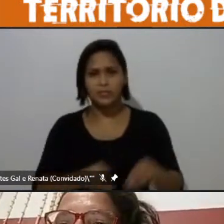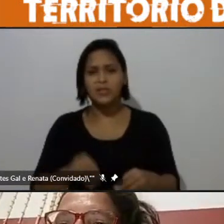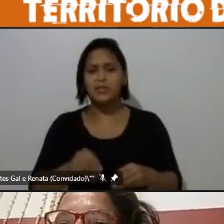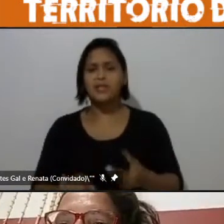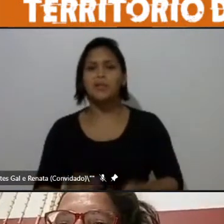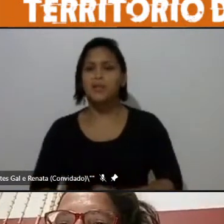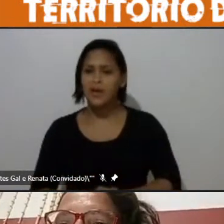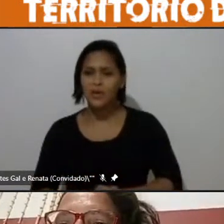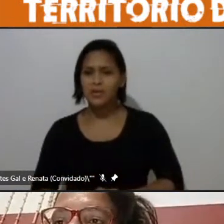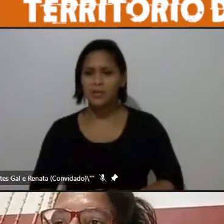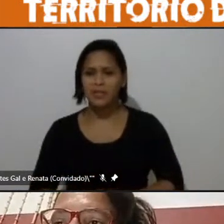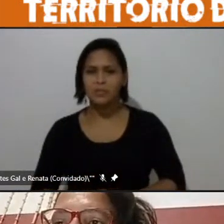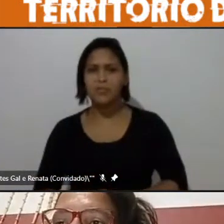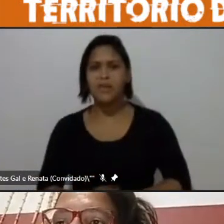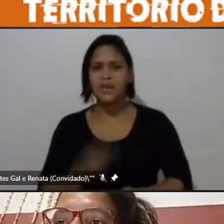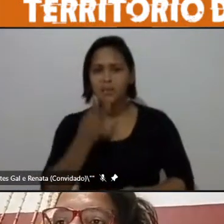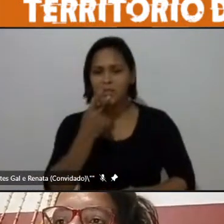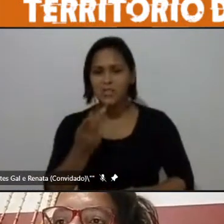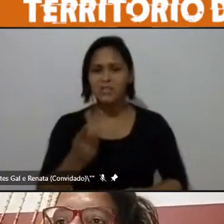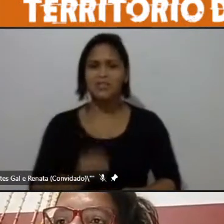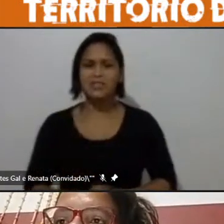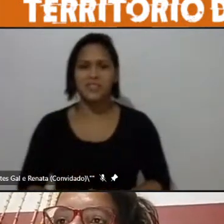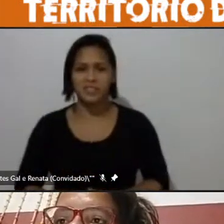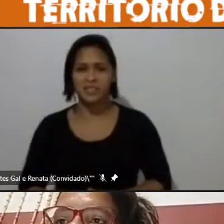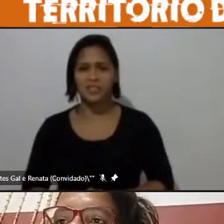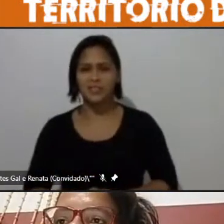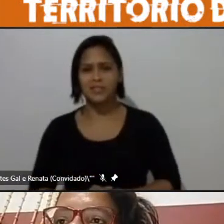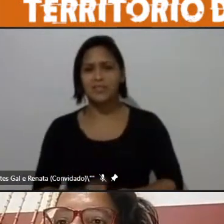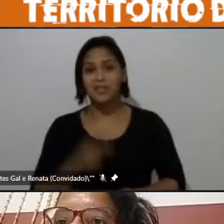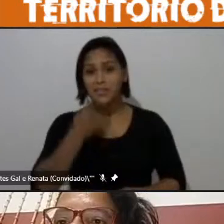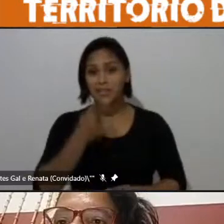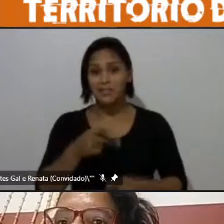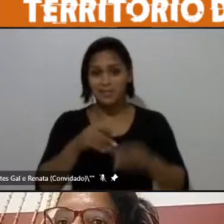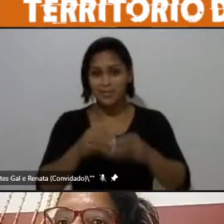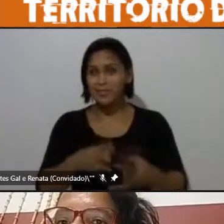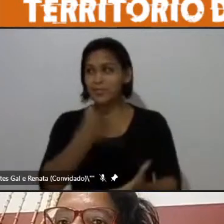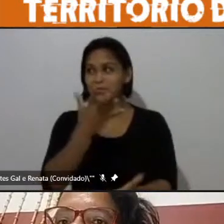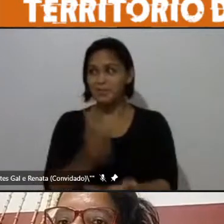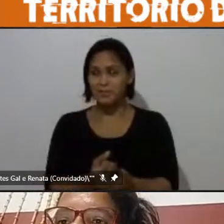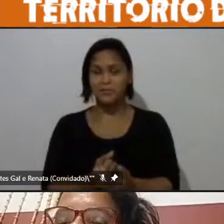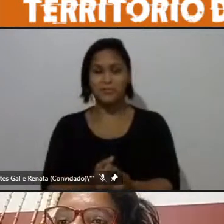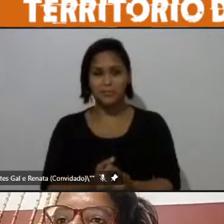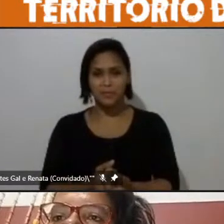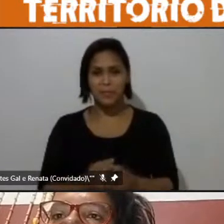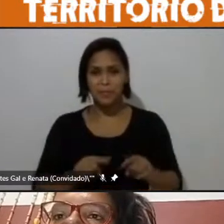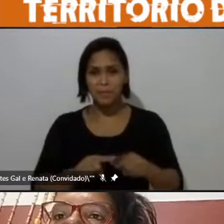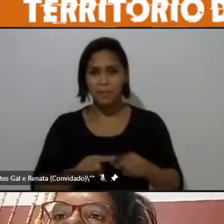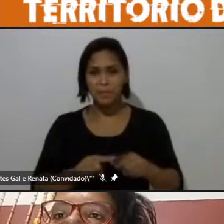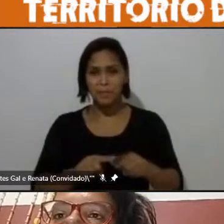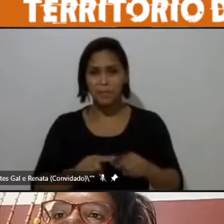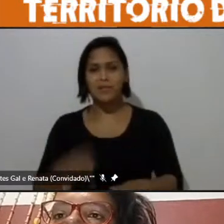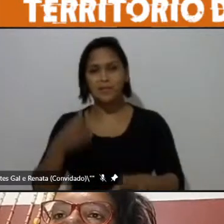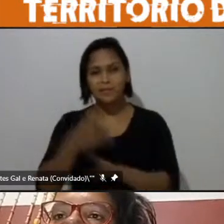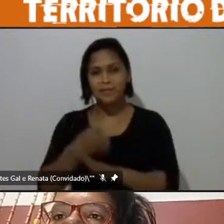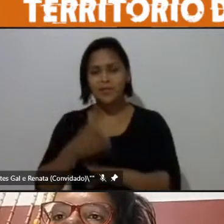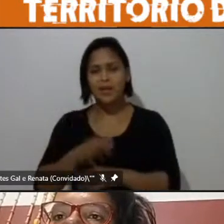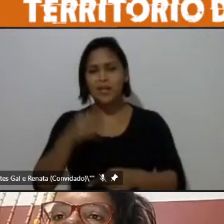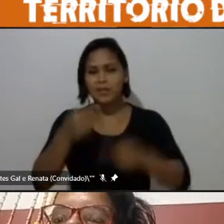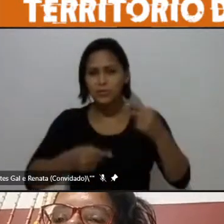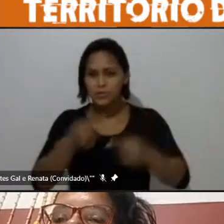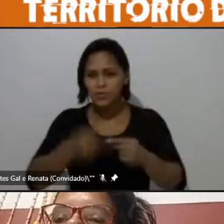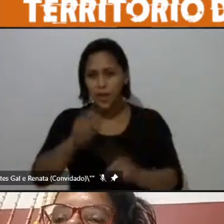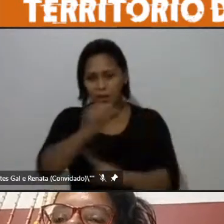violência. Mas, mais que tudo, essa violência que é aceita, que é naturalizada, né? Então, é um conceito que ele vai discutir